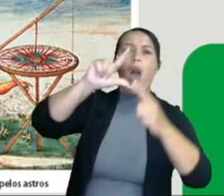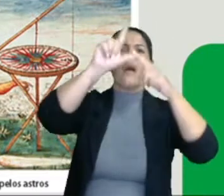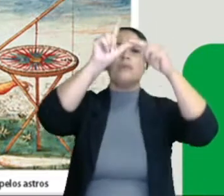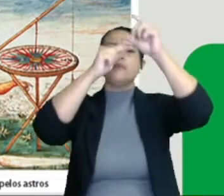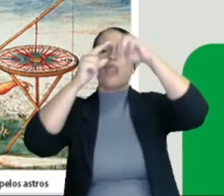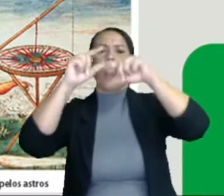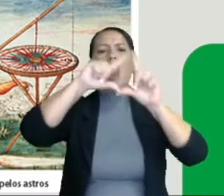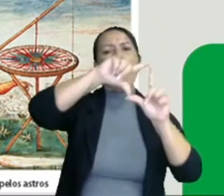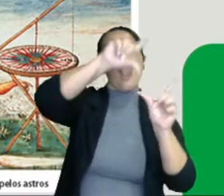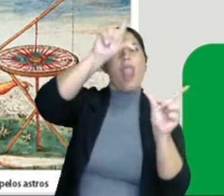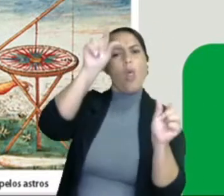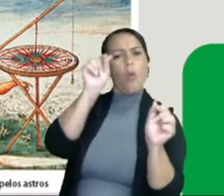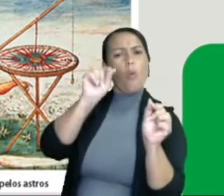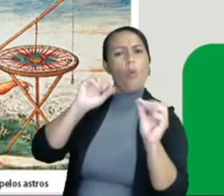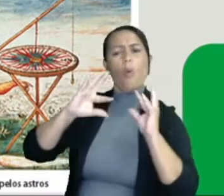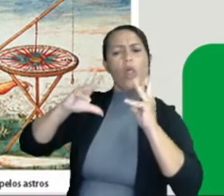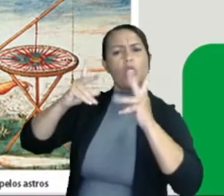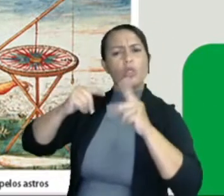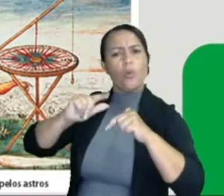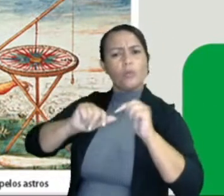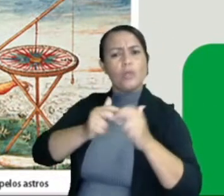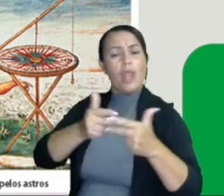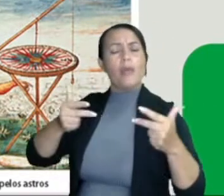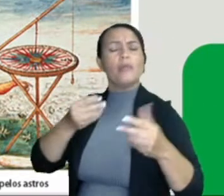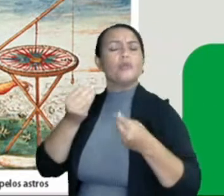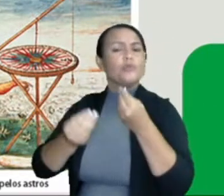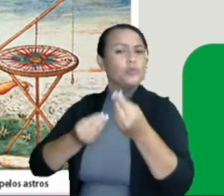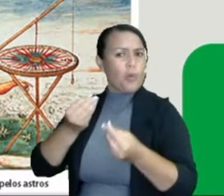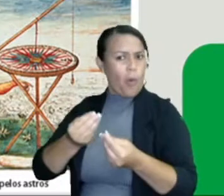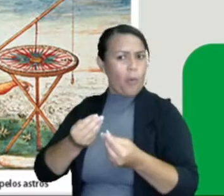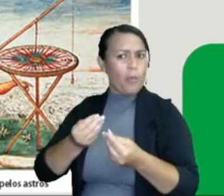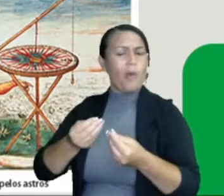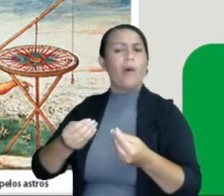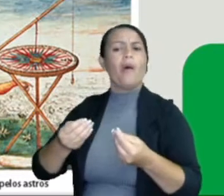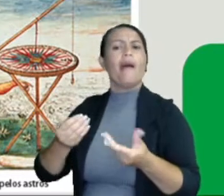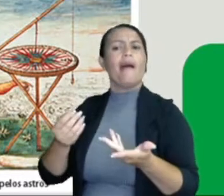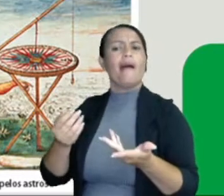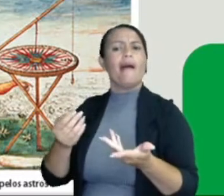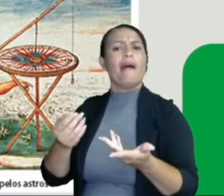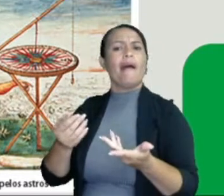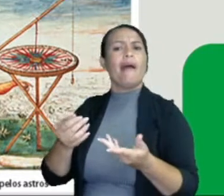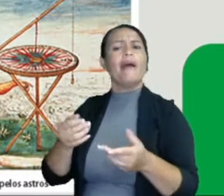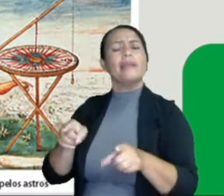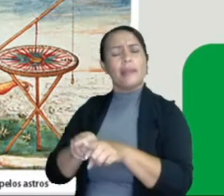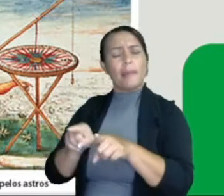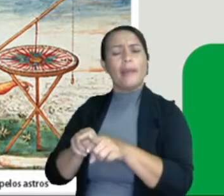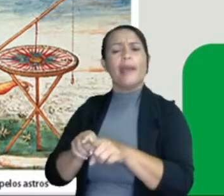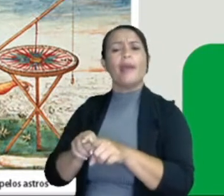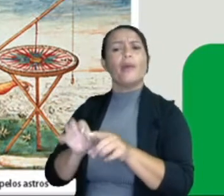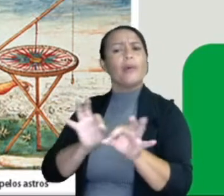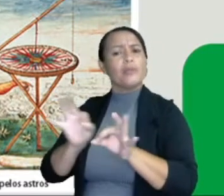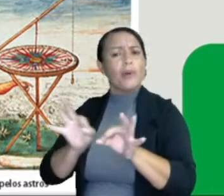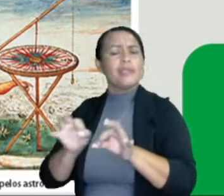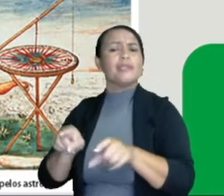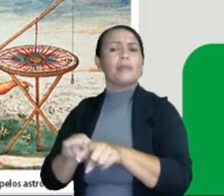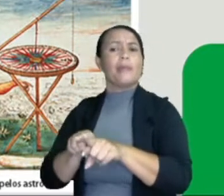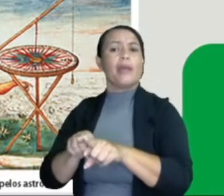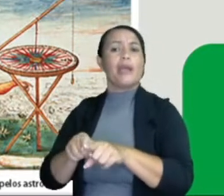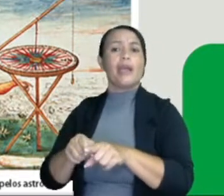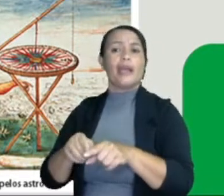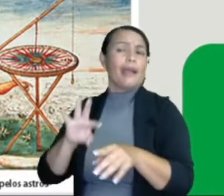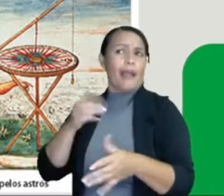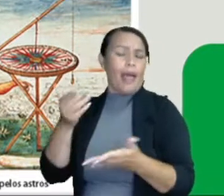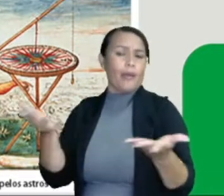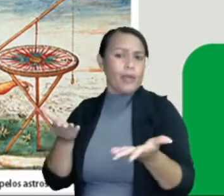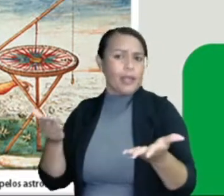estrelas, a Lua, todos esses elementos também funcionam exatamente com esse intuito, tá? E, logicamente, até hoje a gente